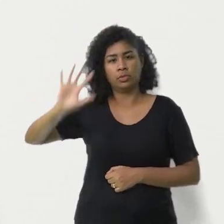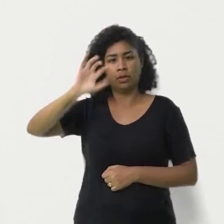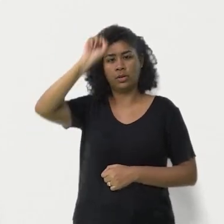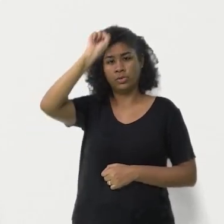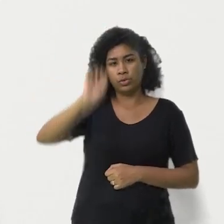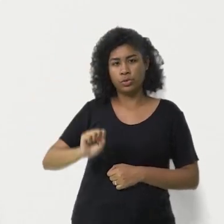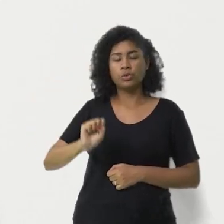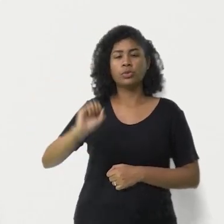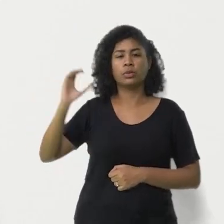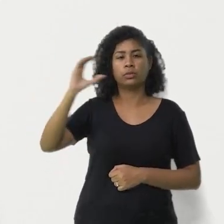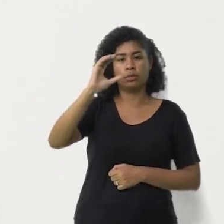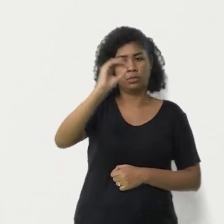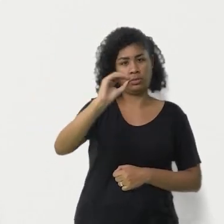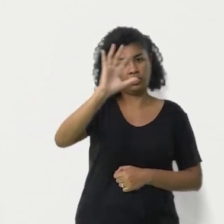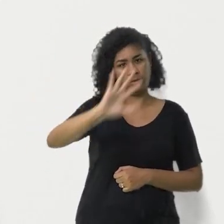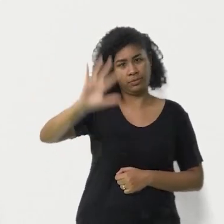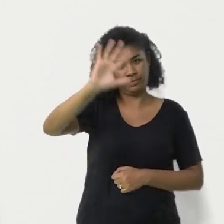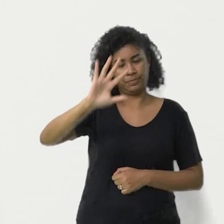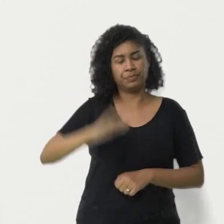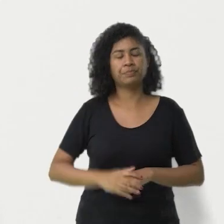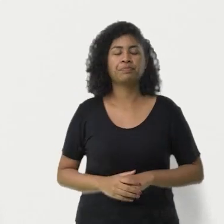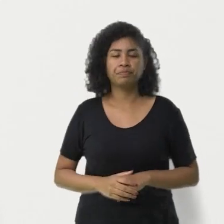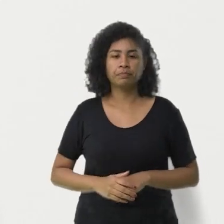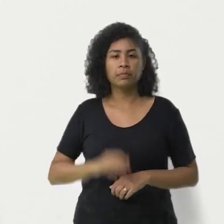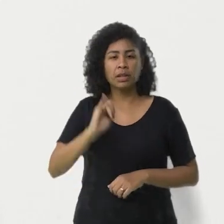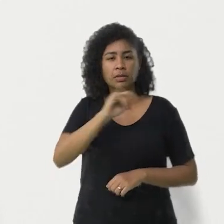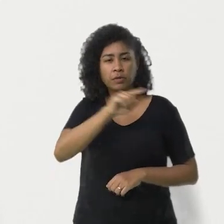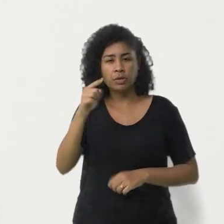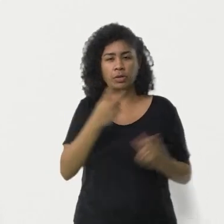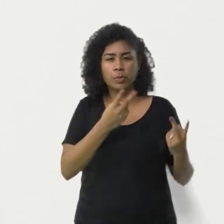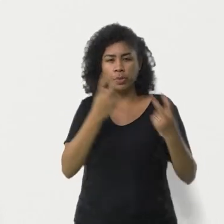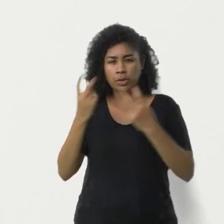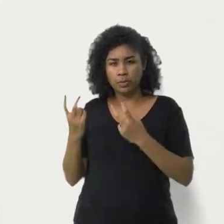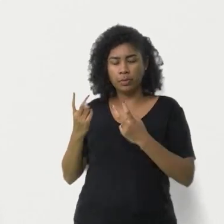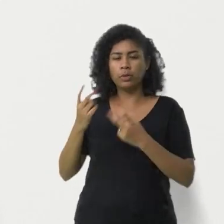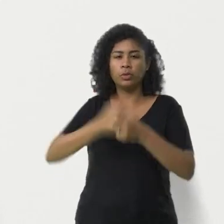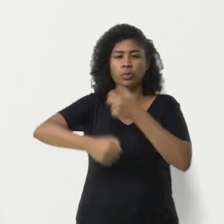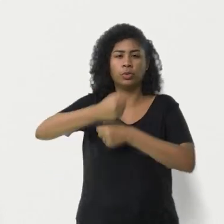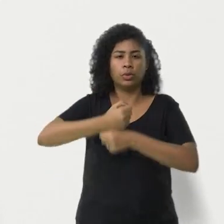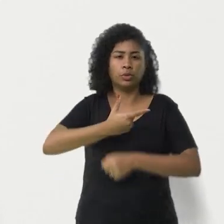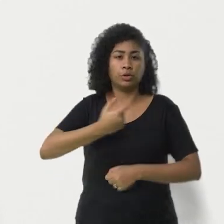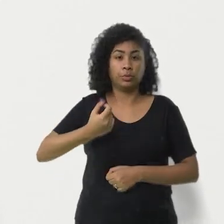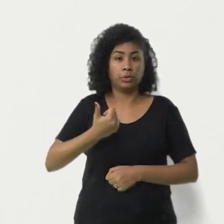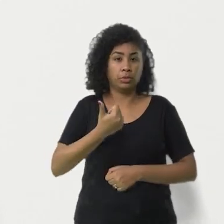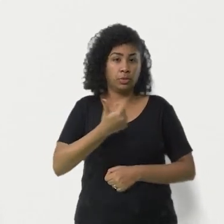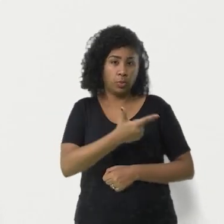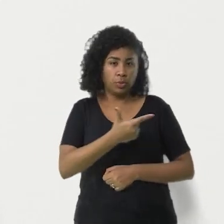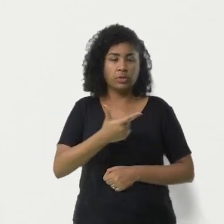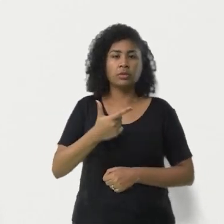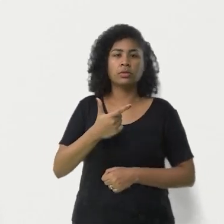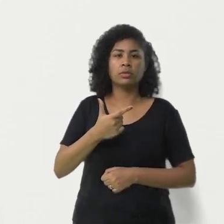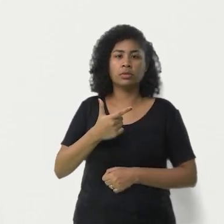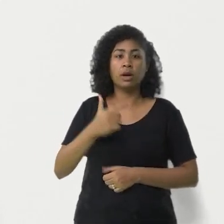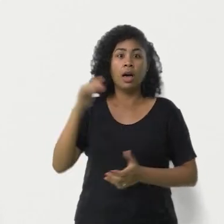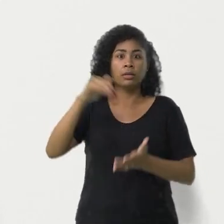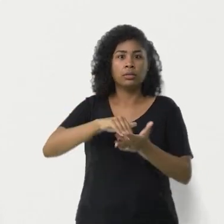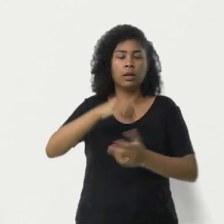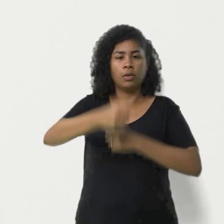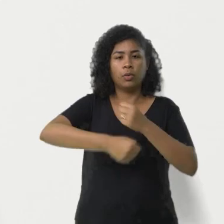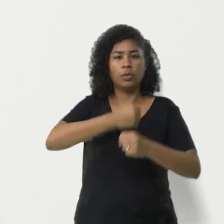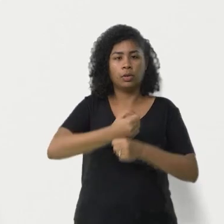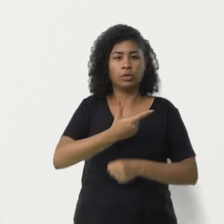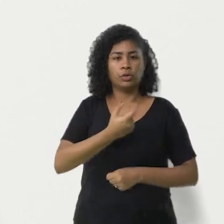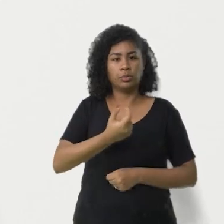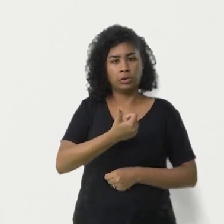o Centro-Oeste. Se vocês verificarem de 2012 até 2019, em relação